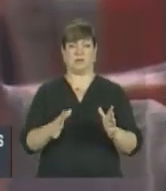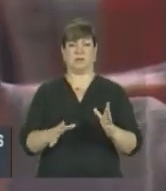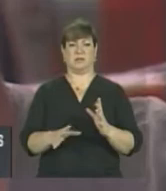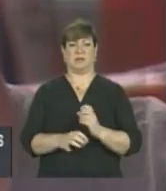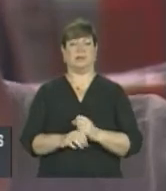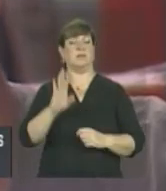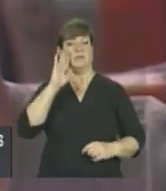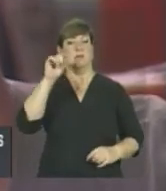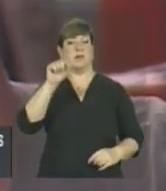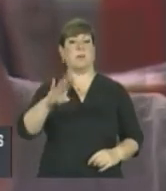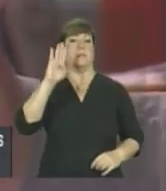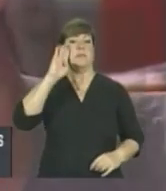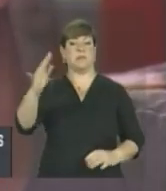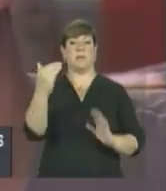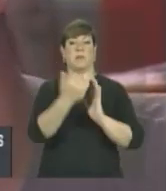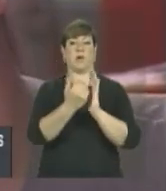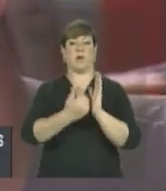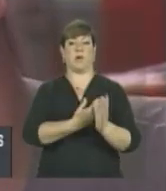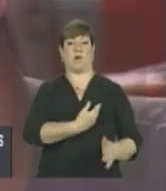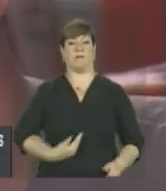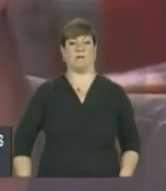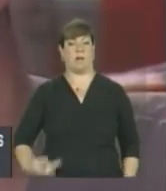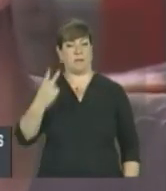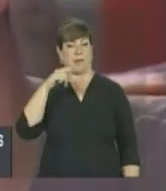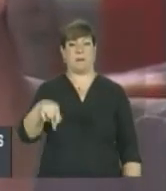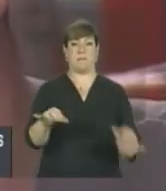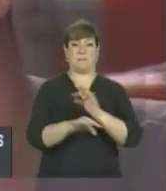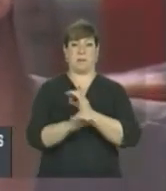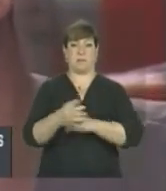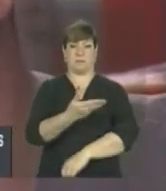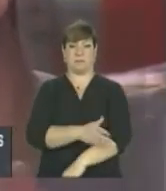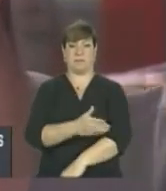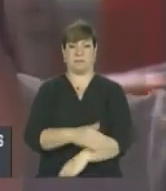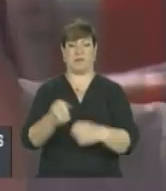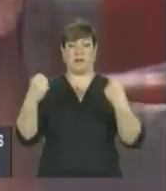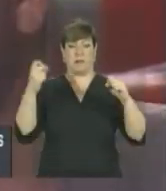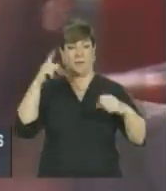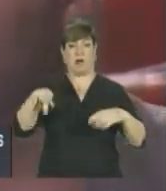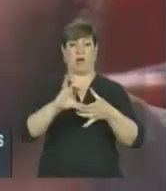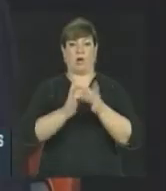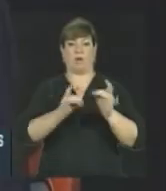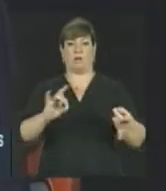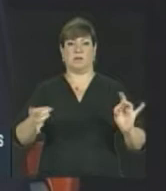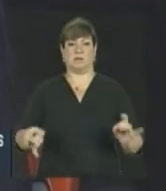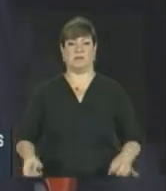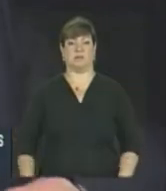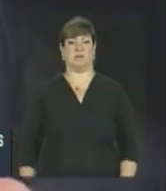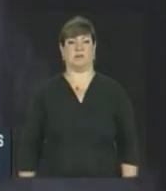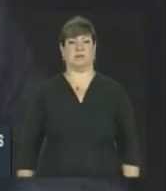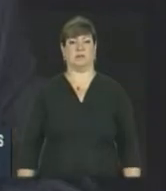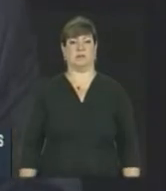o principal programa do governo para a preparação de atletas para Olimpíadas.